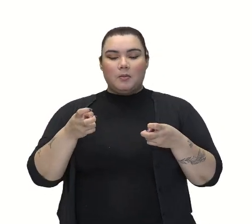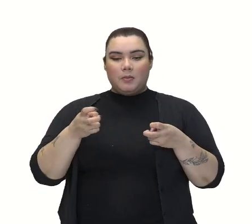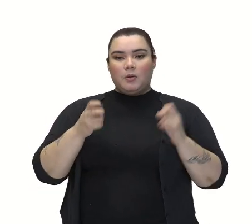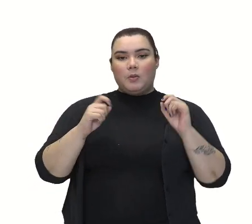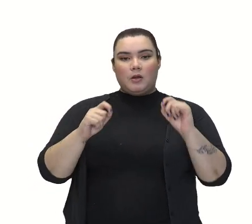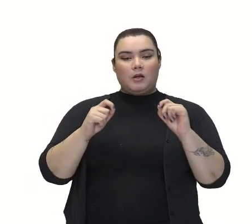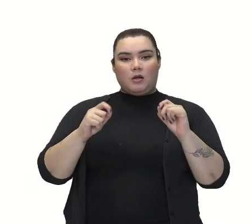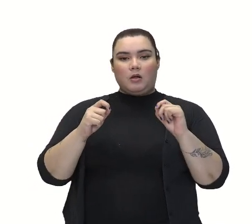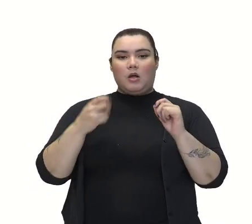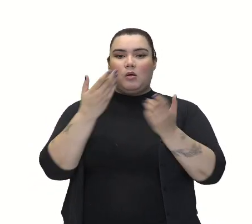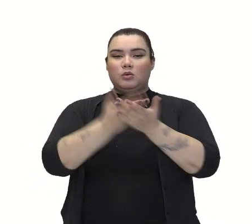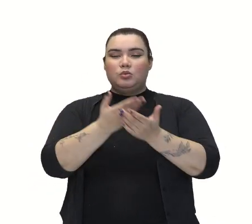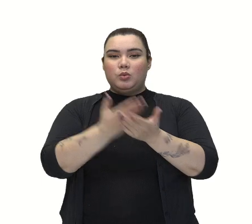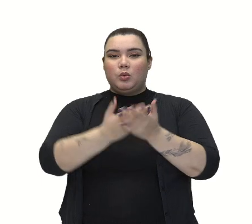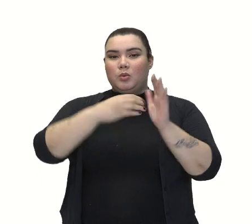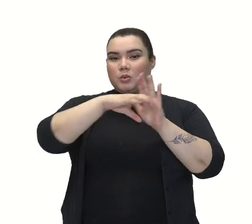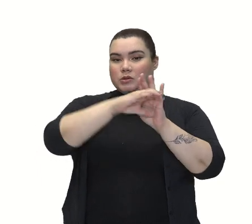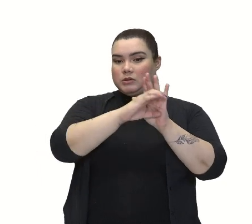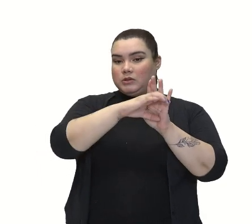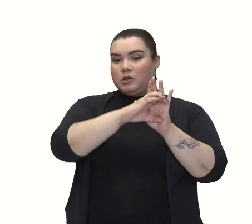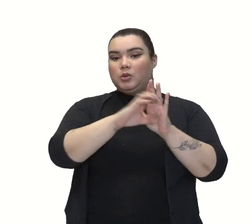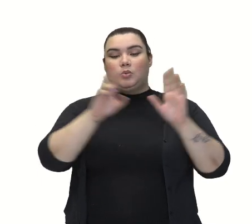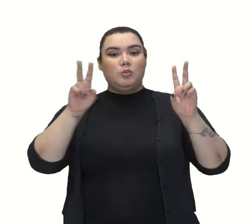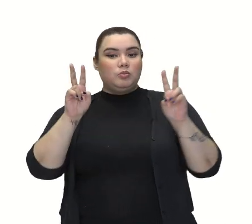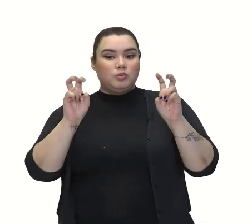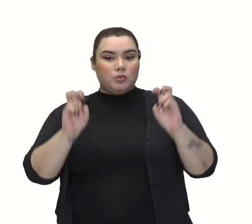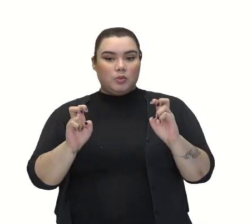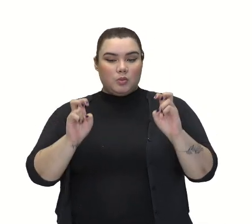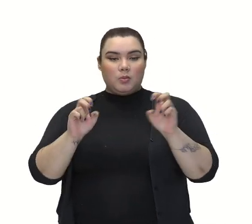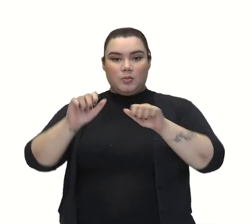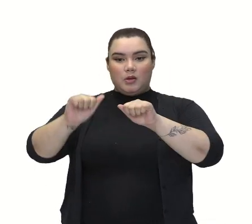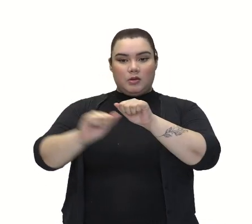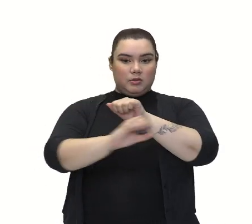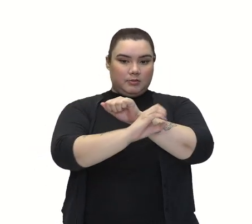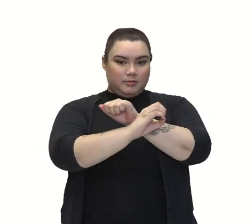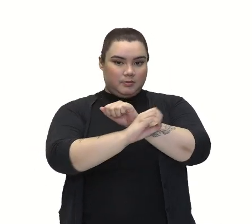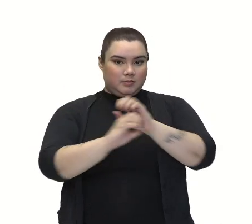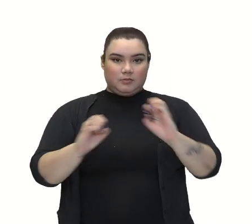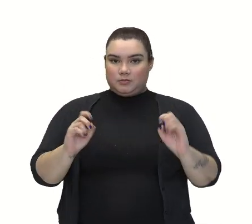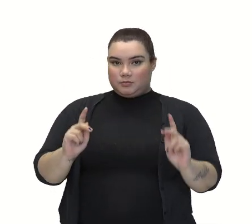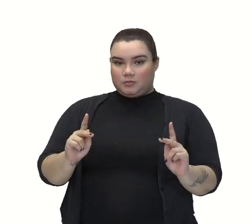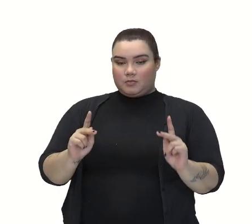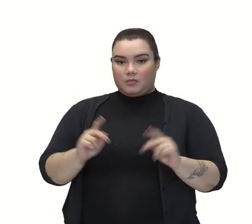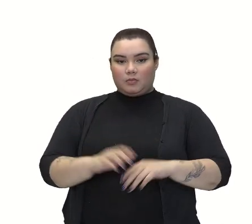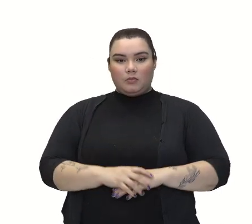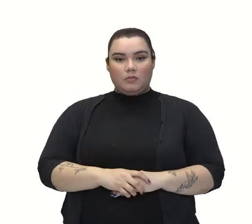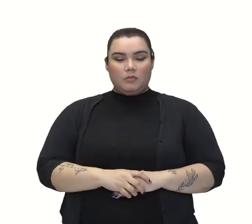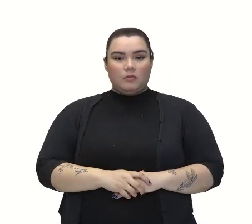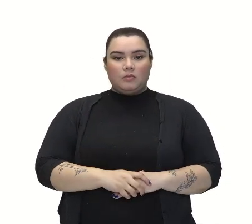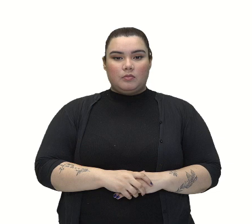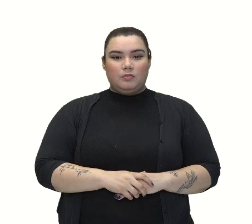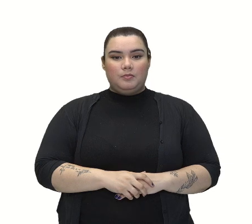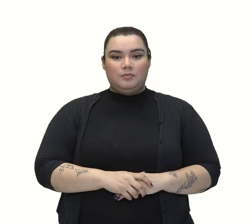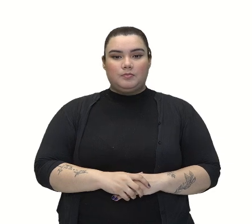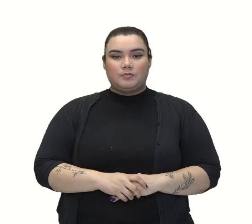nosso conceito sobre artigo. Certo? Pois bem,